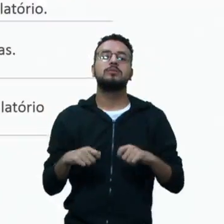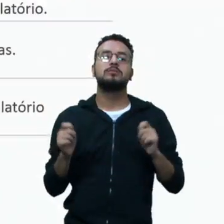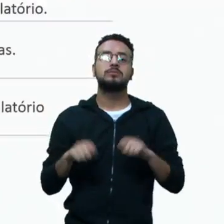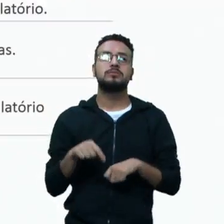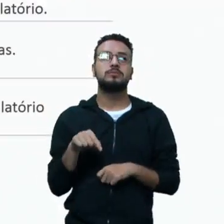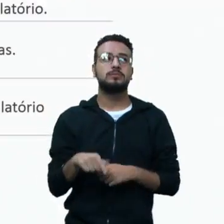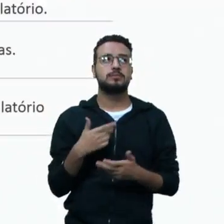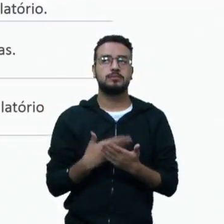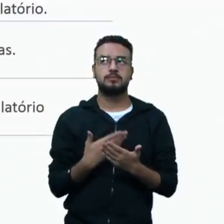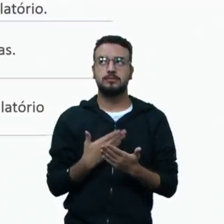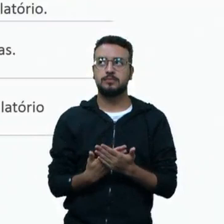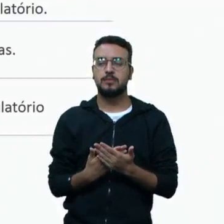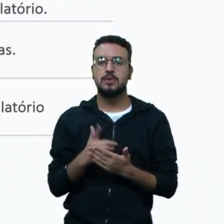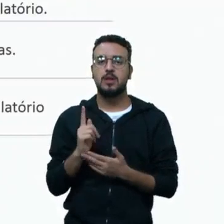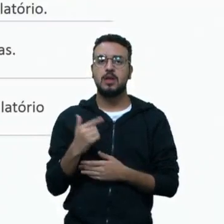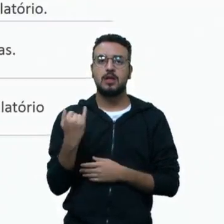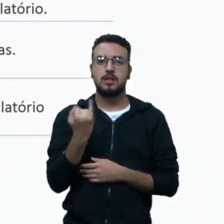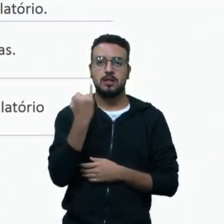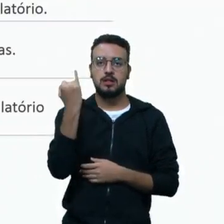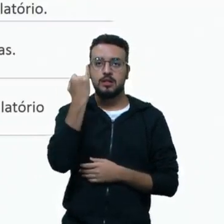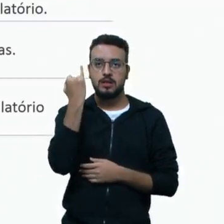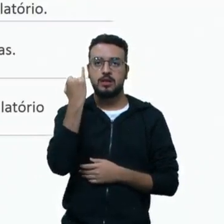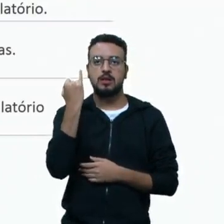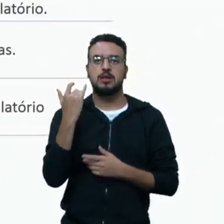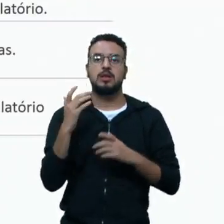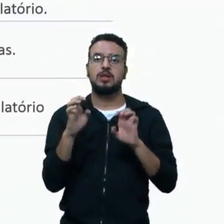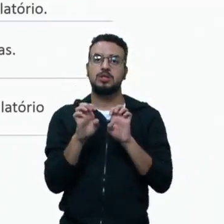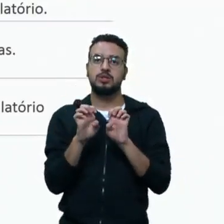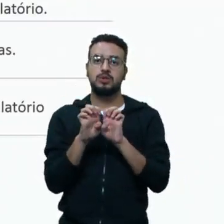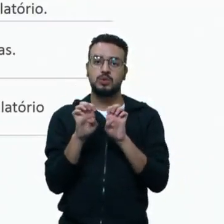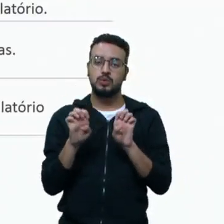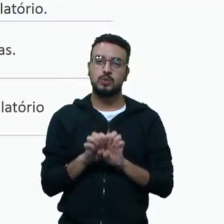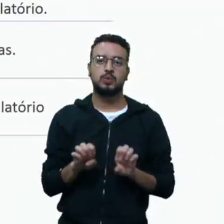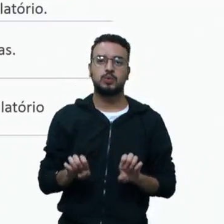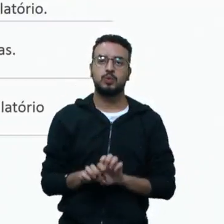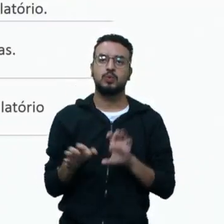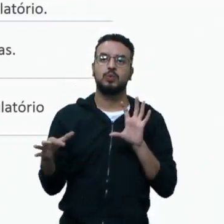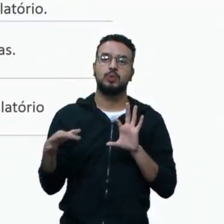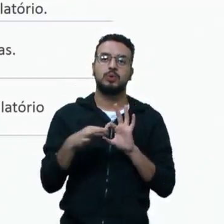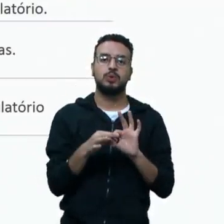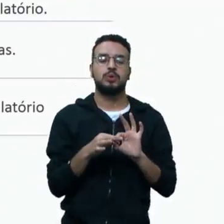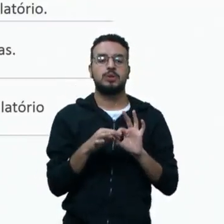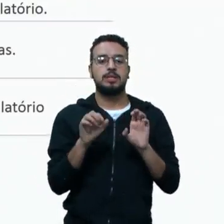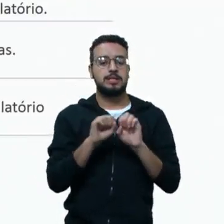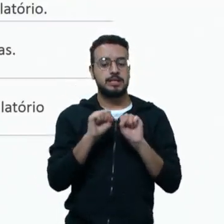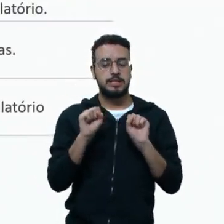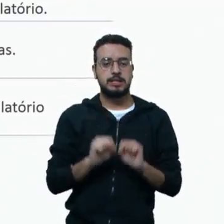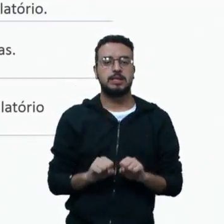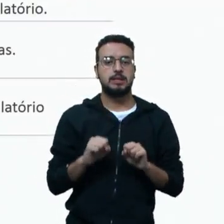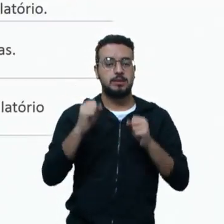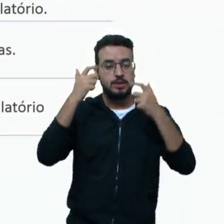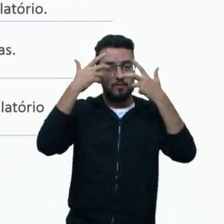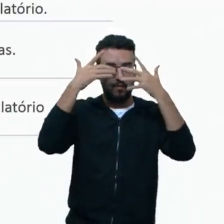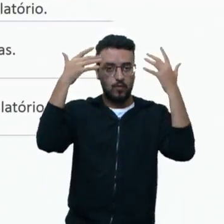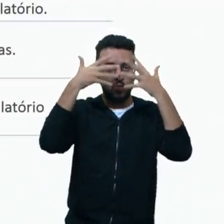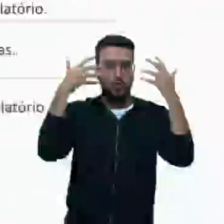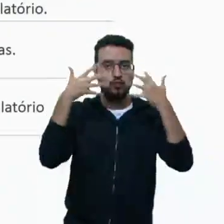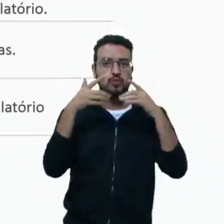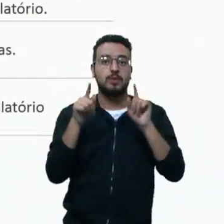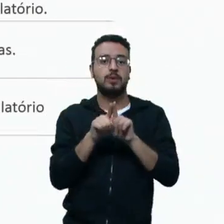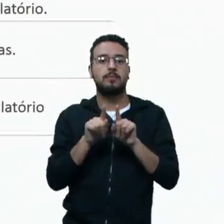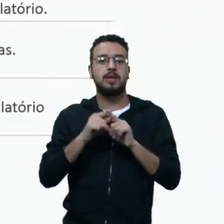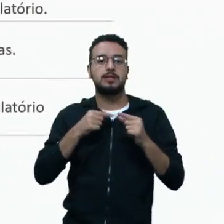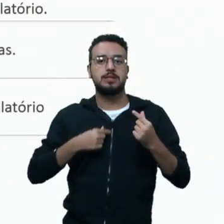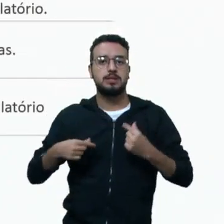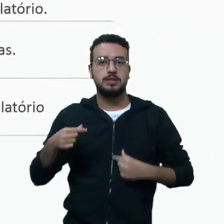desta aula, no caso, é compreender as estruturas relacionadas ao sistema nervoso e sistema circulatório. Eu vou falar sobre o sistema